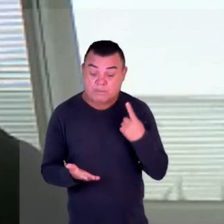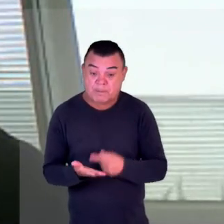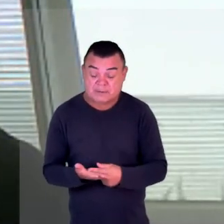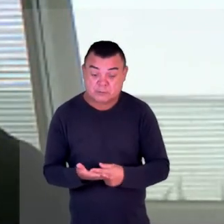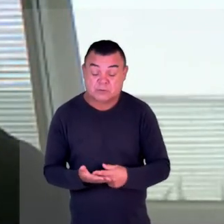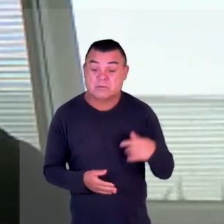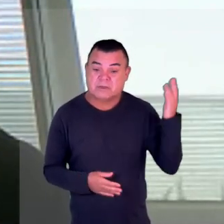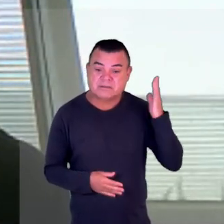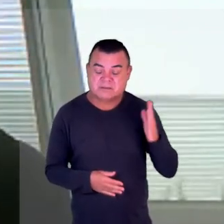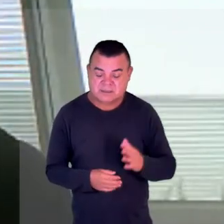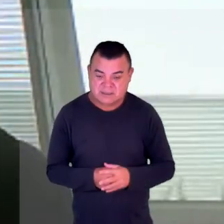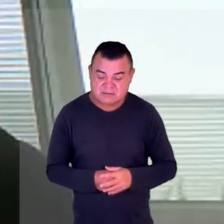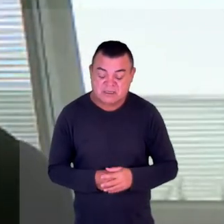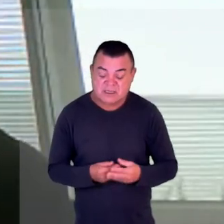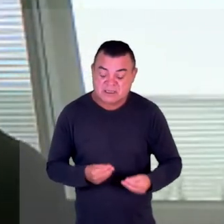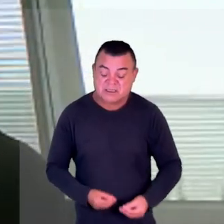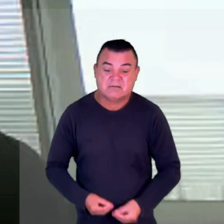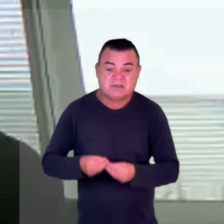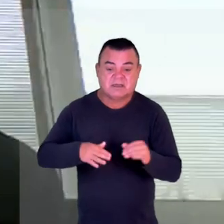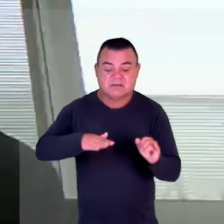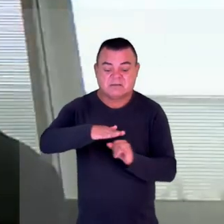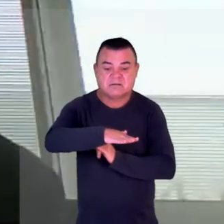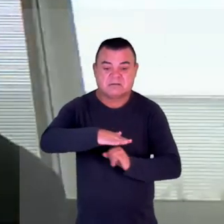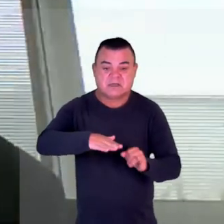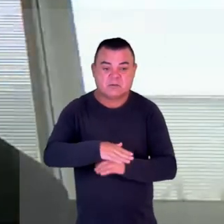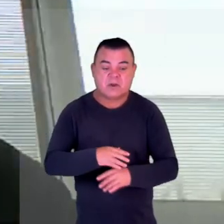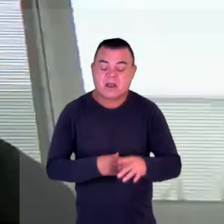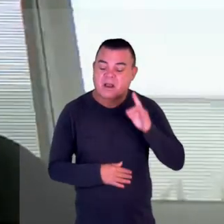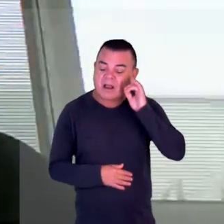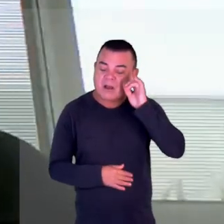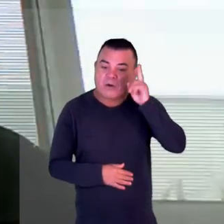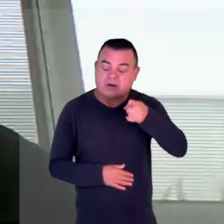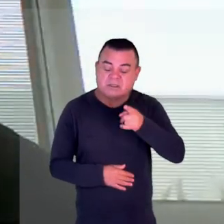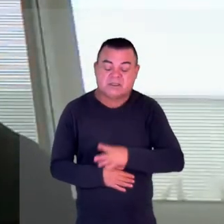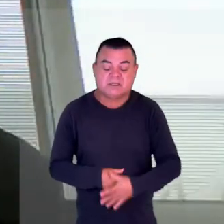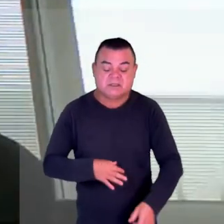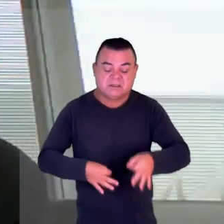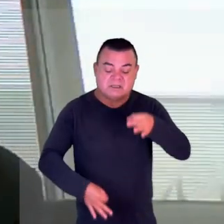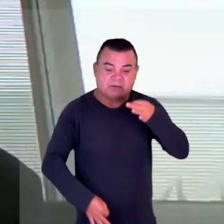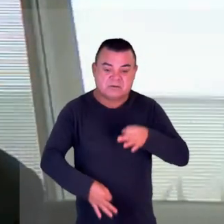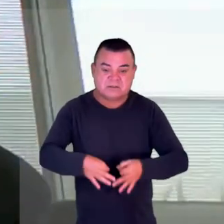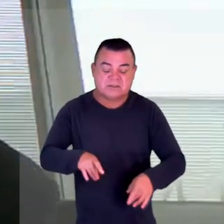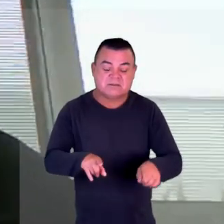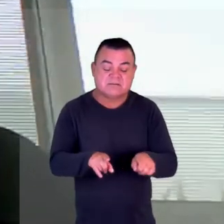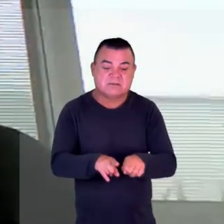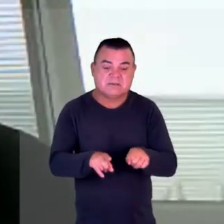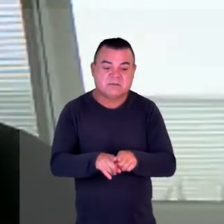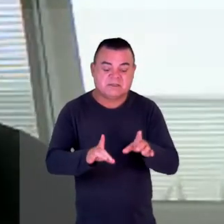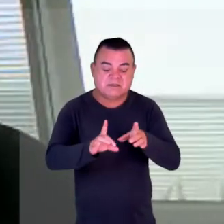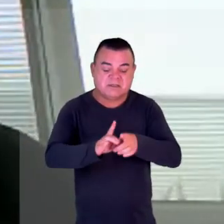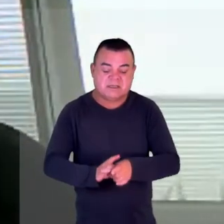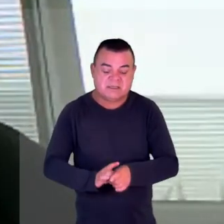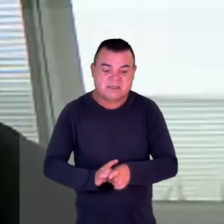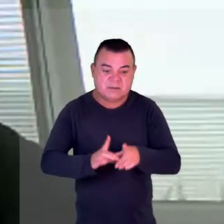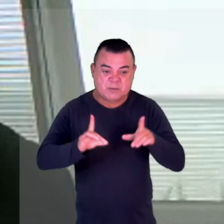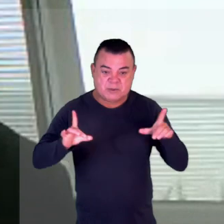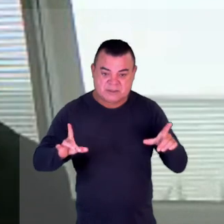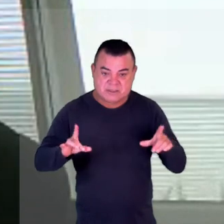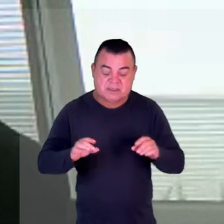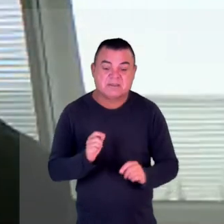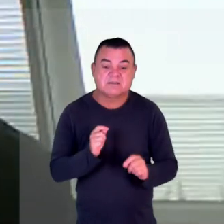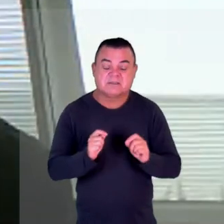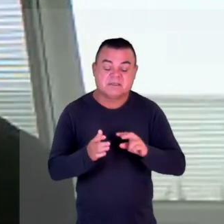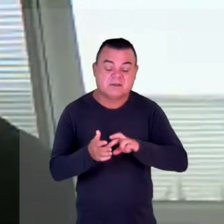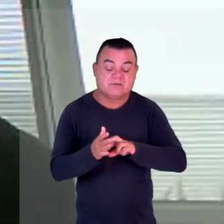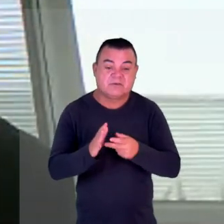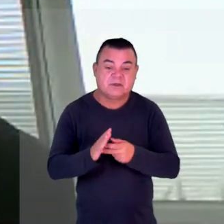defesa da ordem jurídica e a defesa da democracia e o que é a democracia Senão nós vivermos no mundo mais igualitário